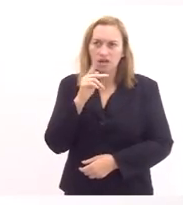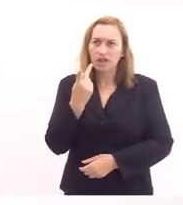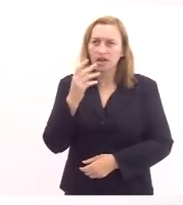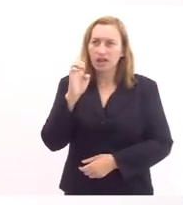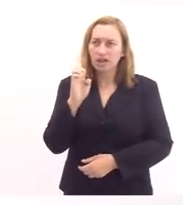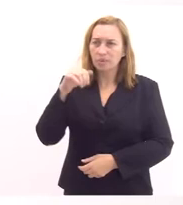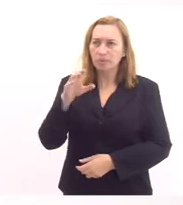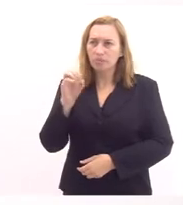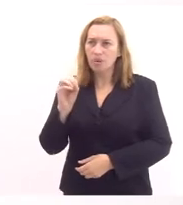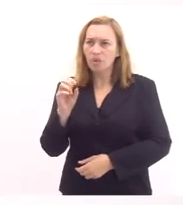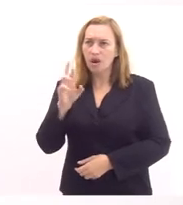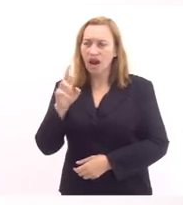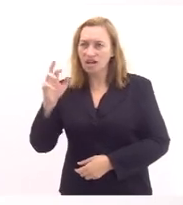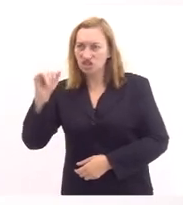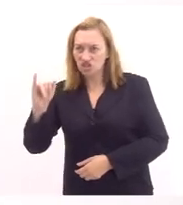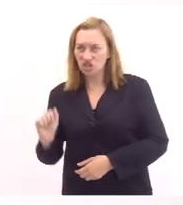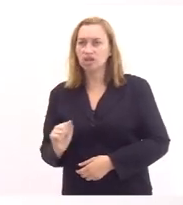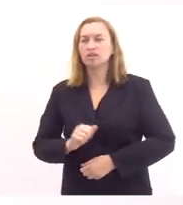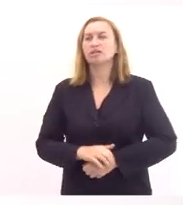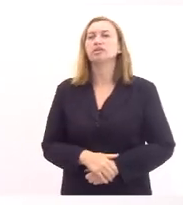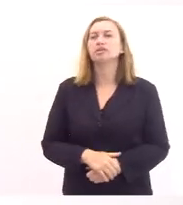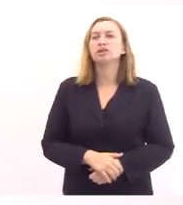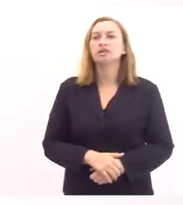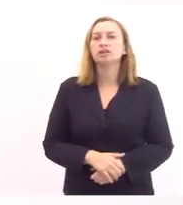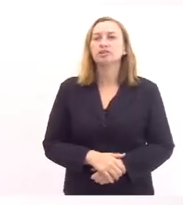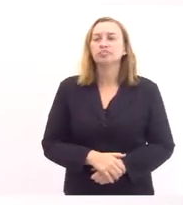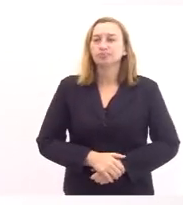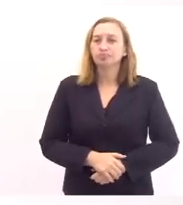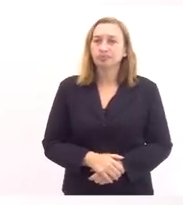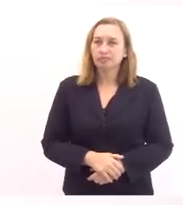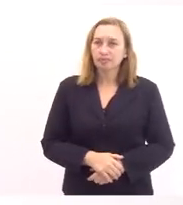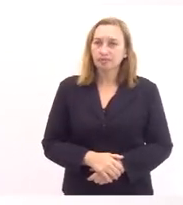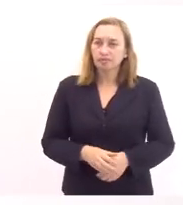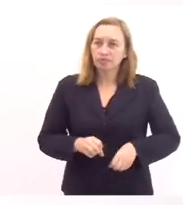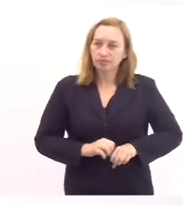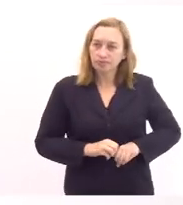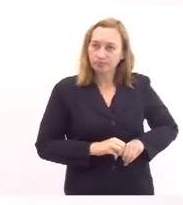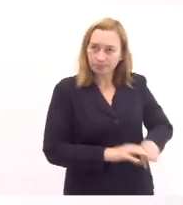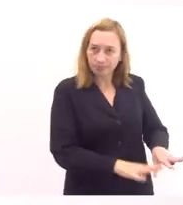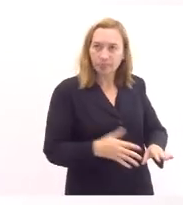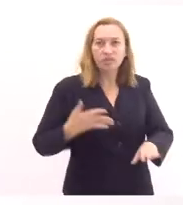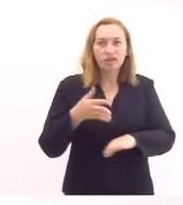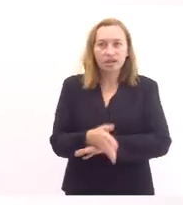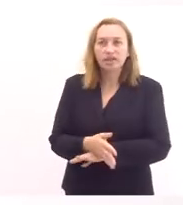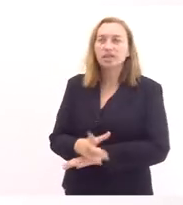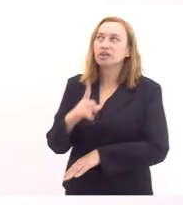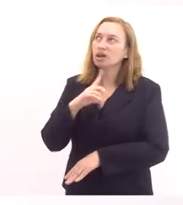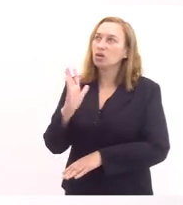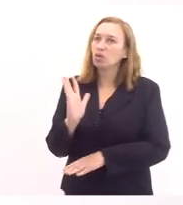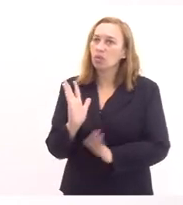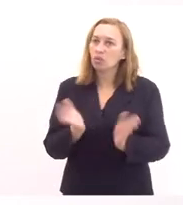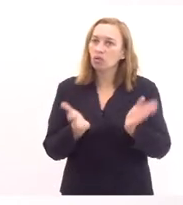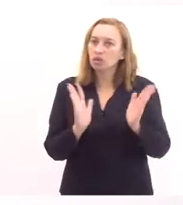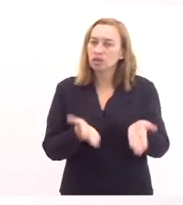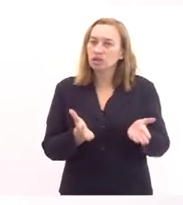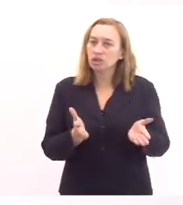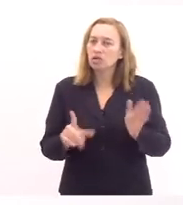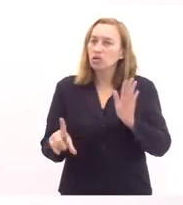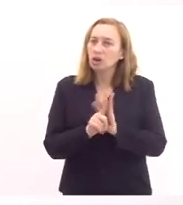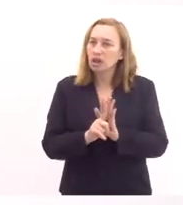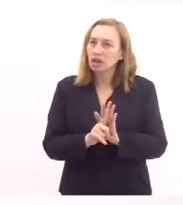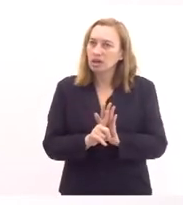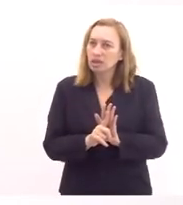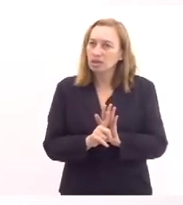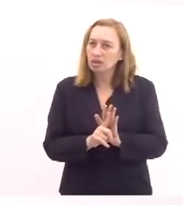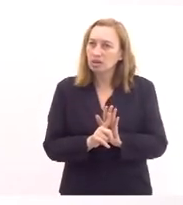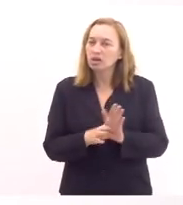obrigada então o abortamento ele entra nesse nesse rol aí a gente tem hoje uma lei